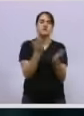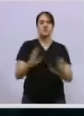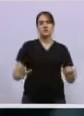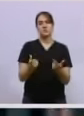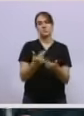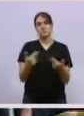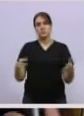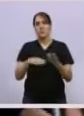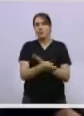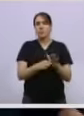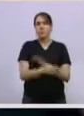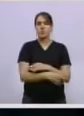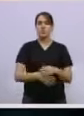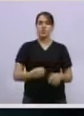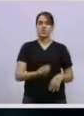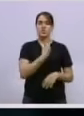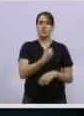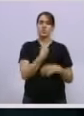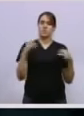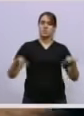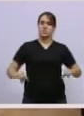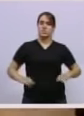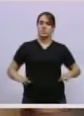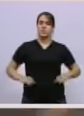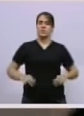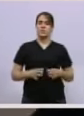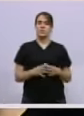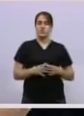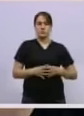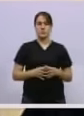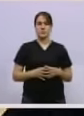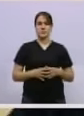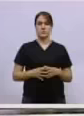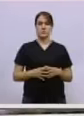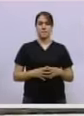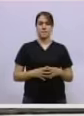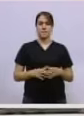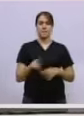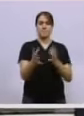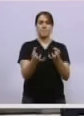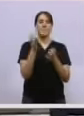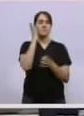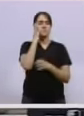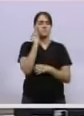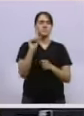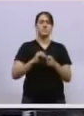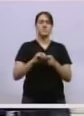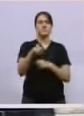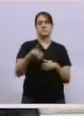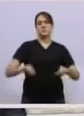e você vai viver o sofrimento, como foi tão bem proclamado por você na segunda leitura. Quer saber o que vai lhe causar